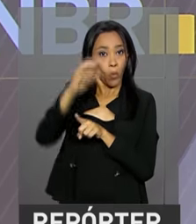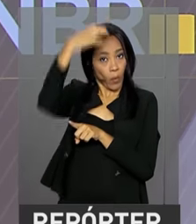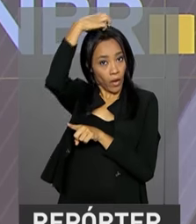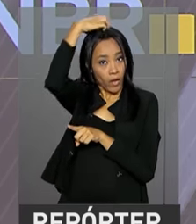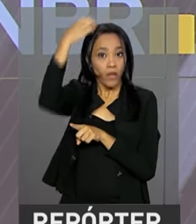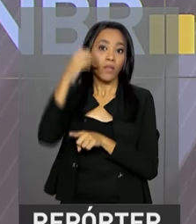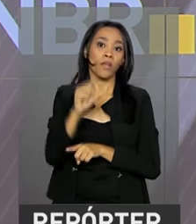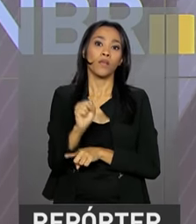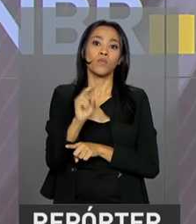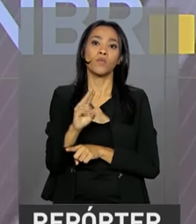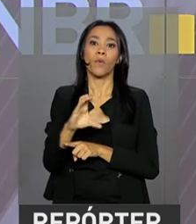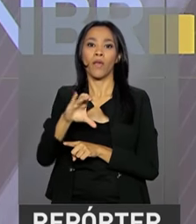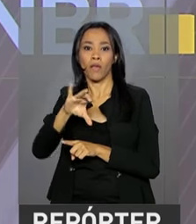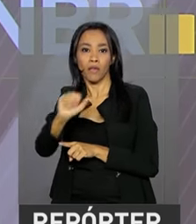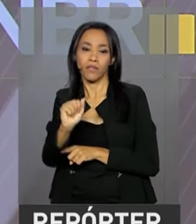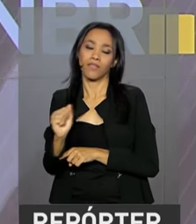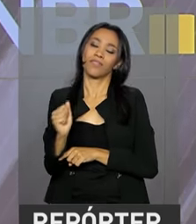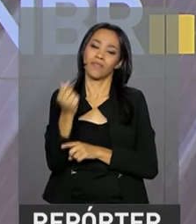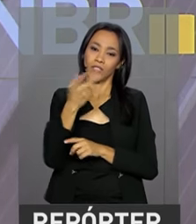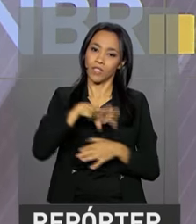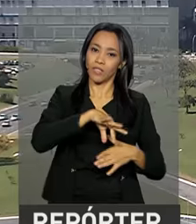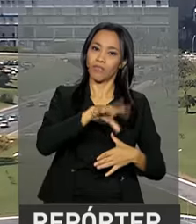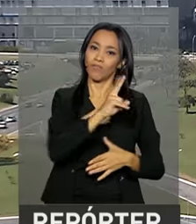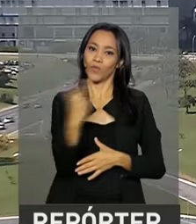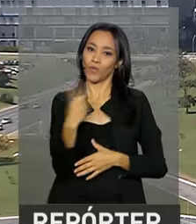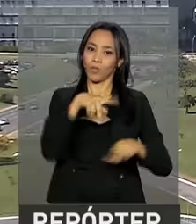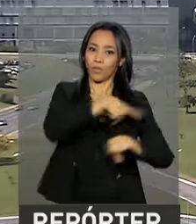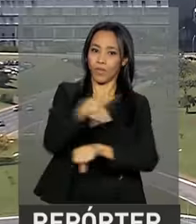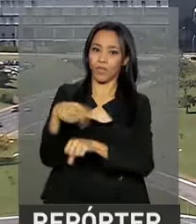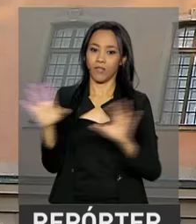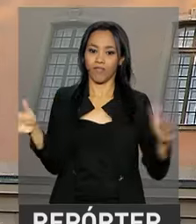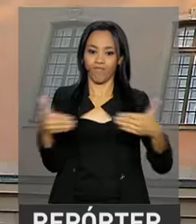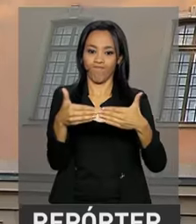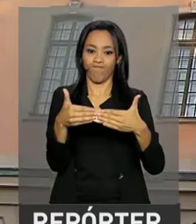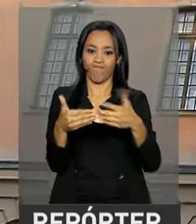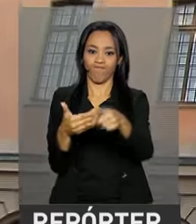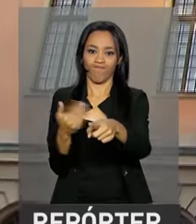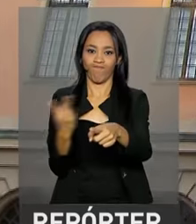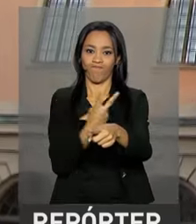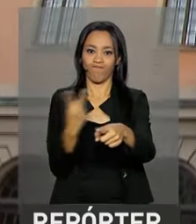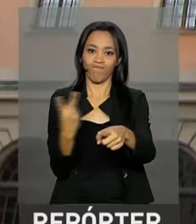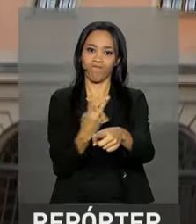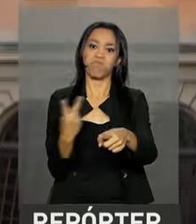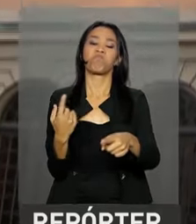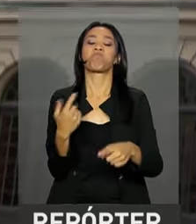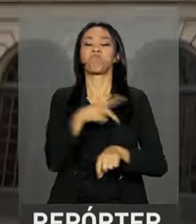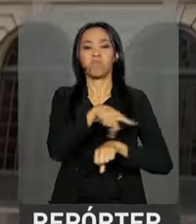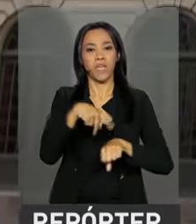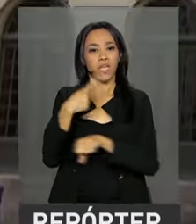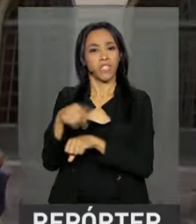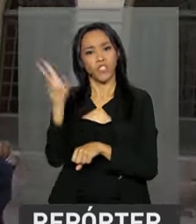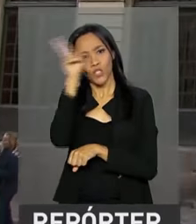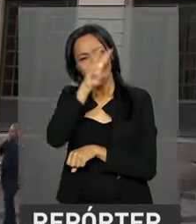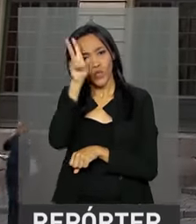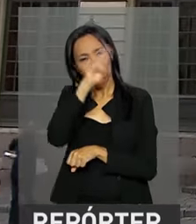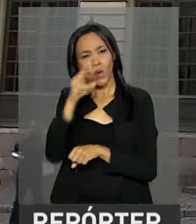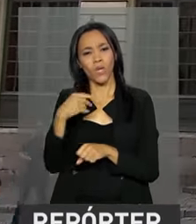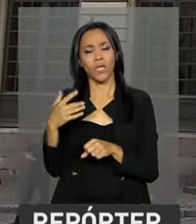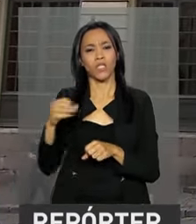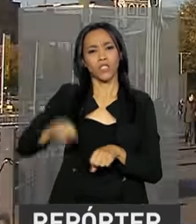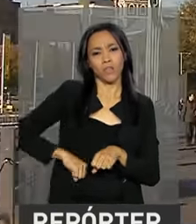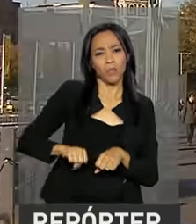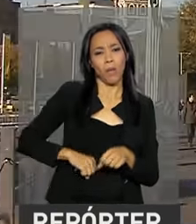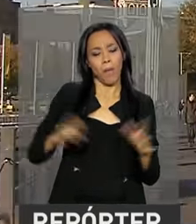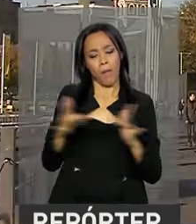dos dois países brasil e suécia dois países com uma história diplomática de quase